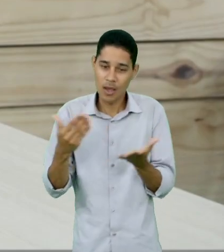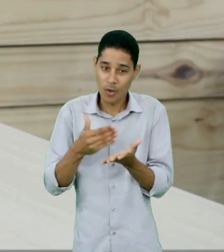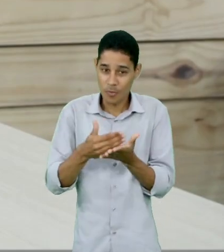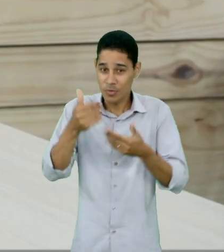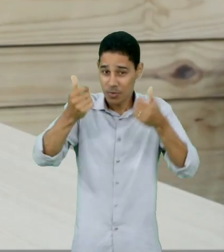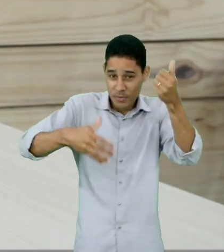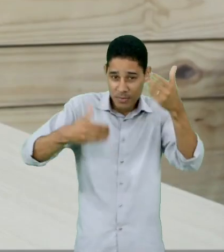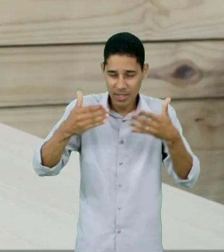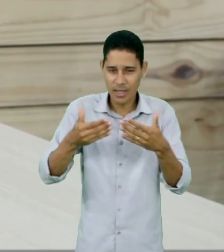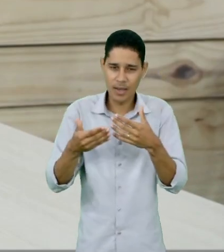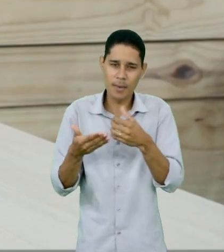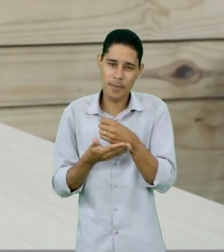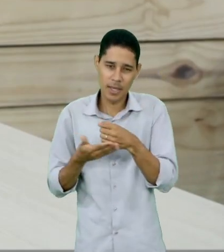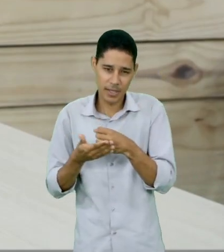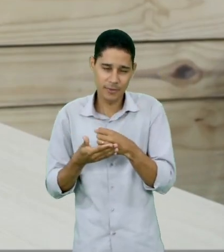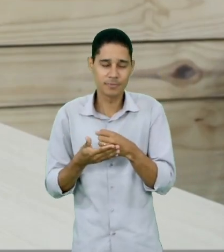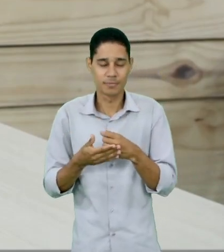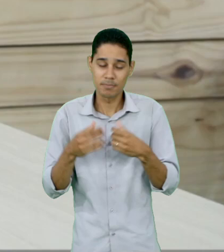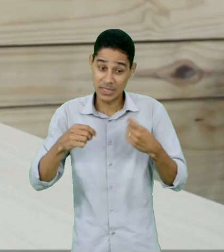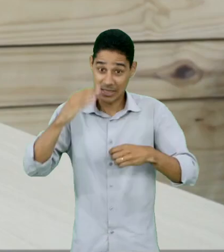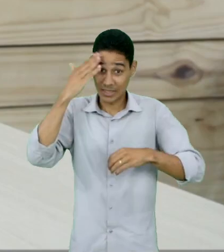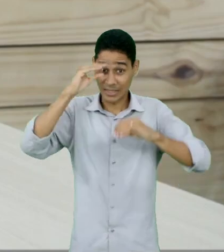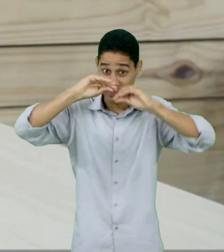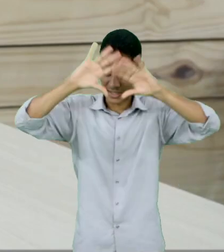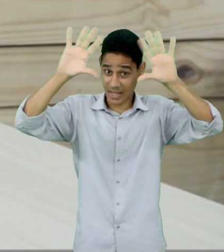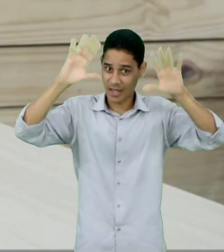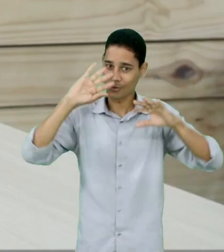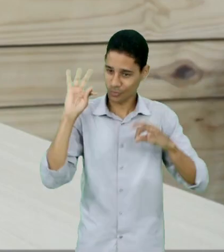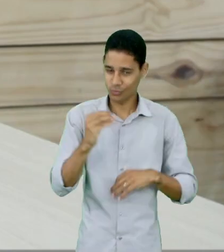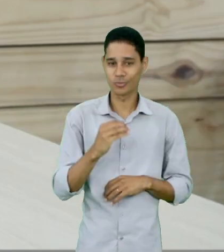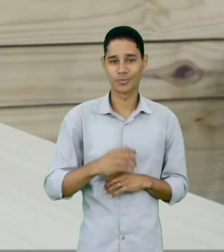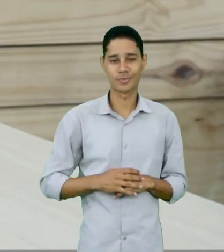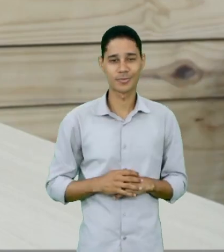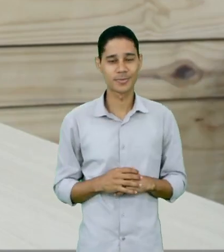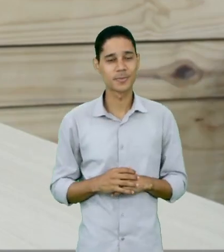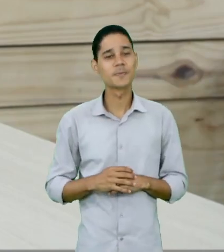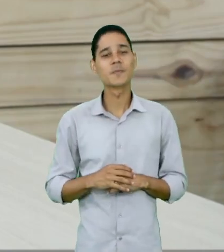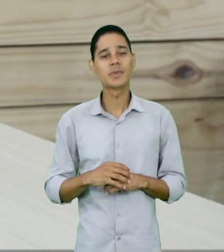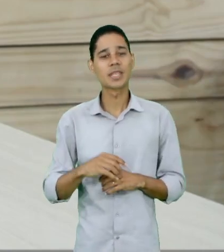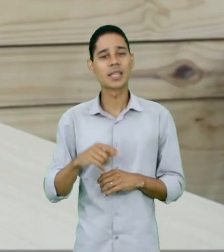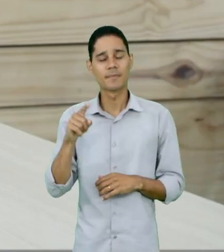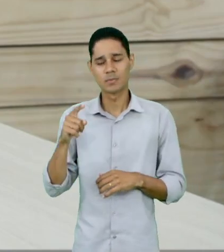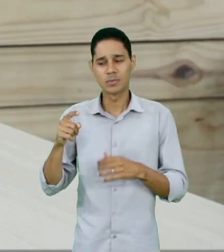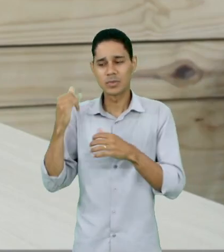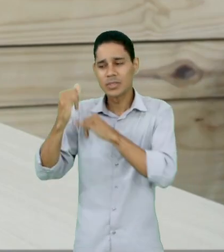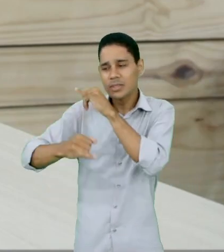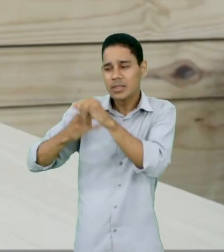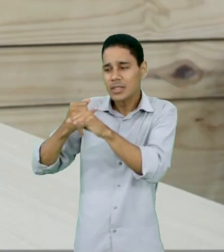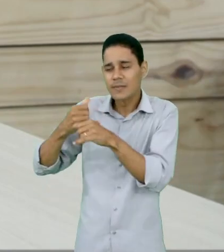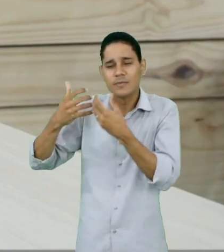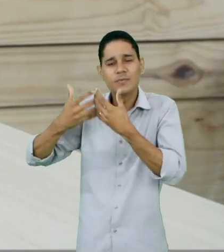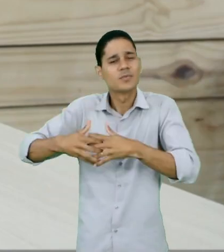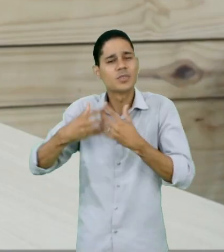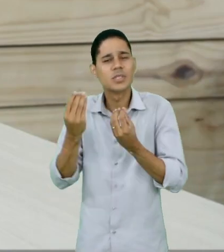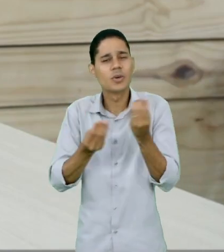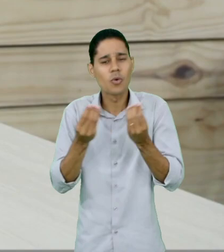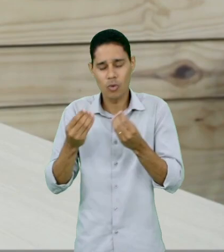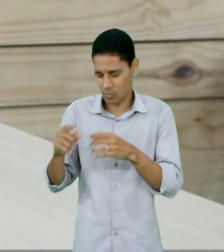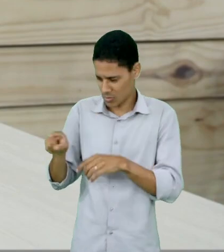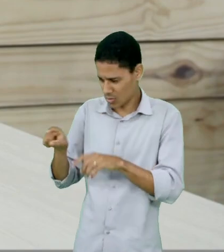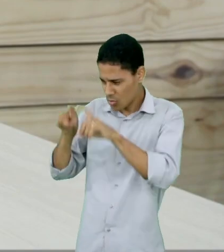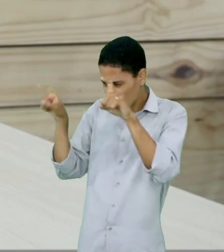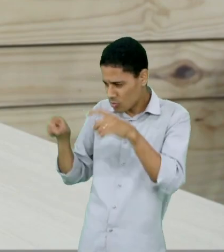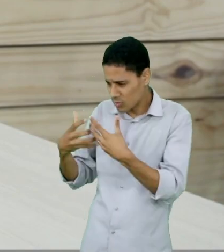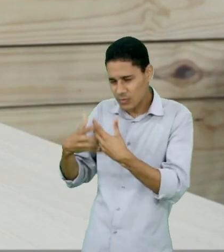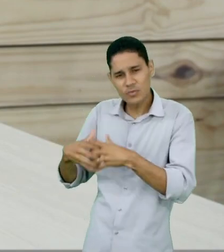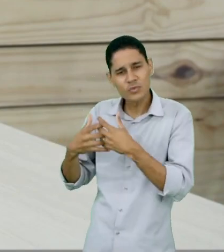a gente se entendeu todo, mais uma vez falando. Então, antes de saber como a web funciona, como é que danado o computador funciona, né?